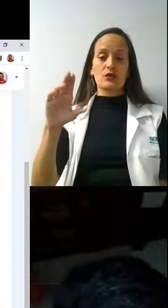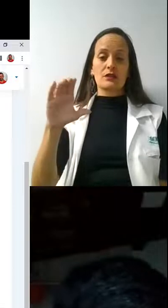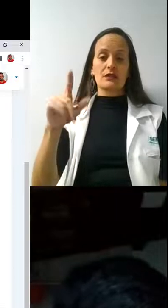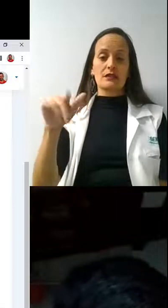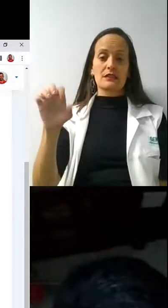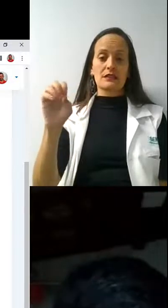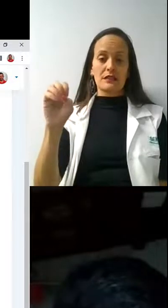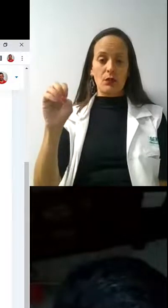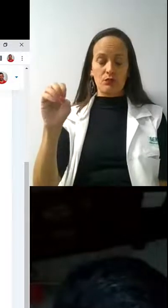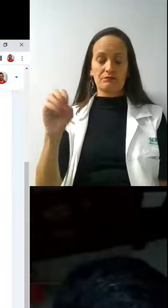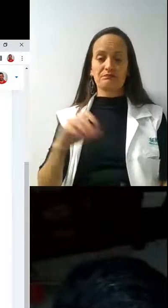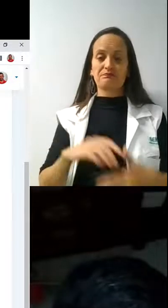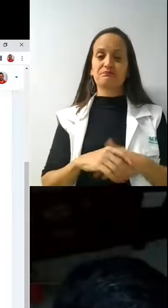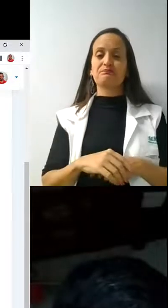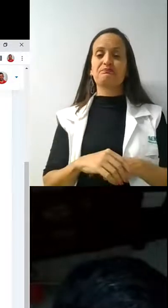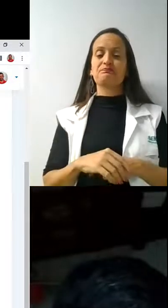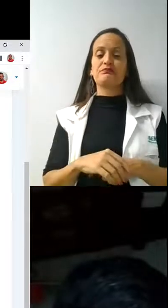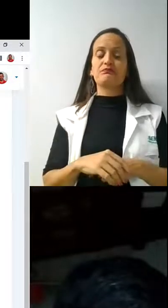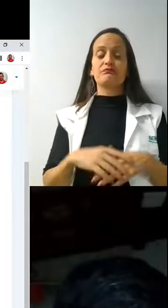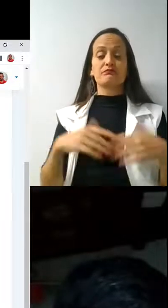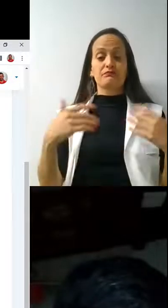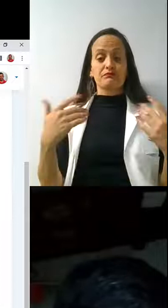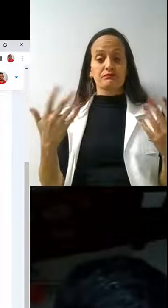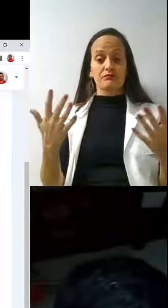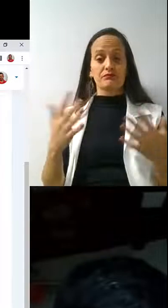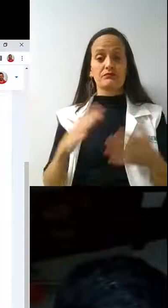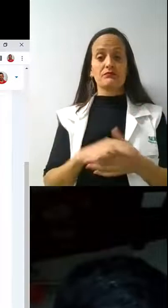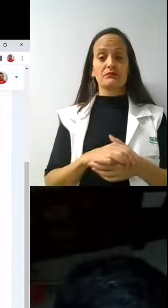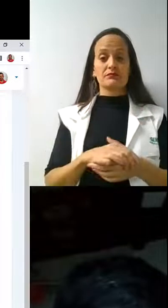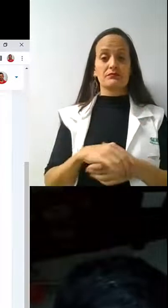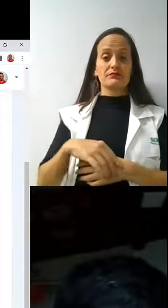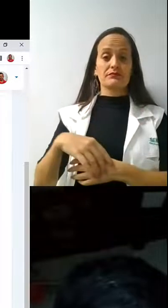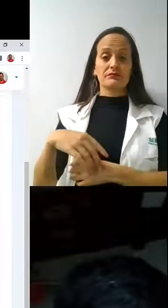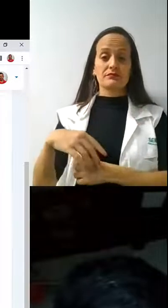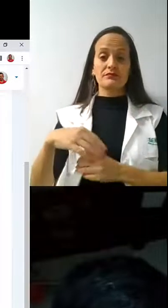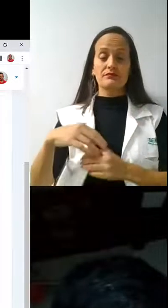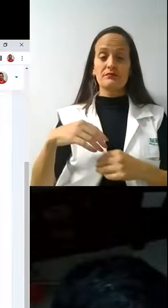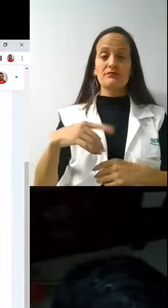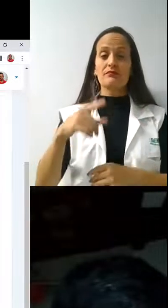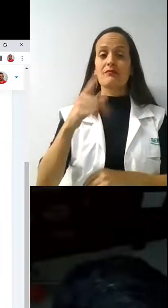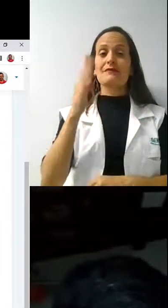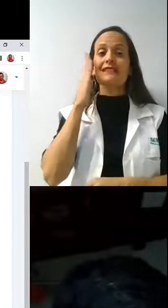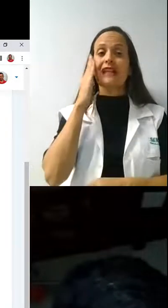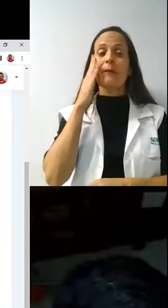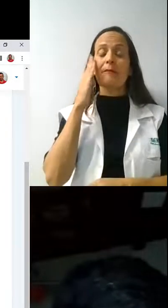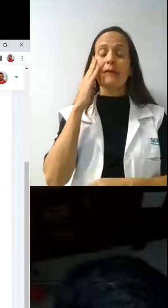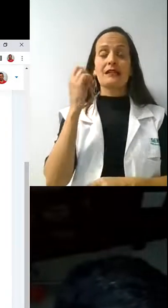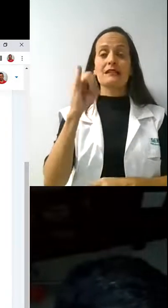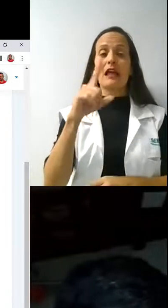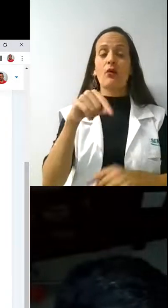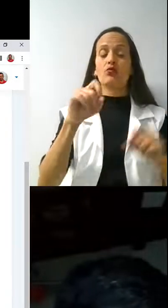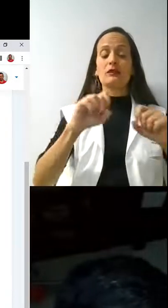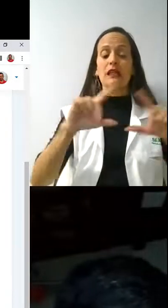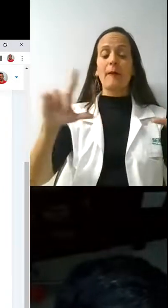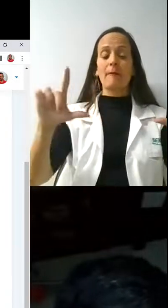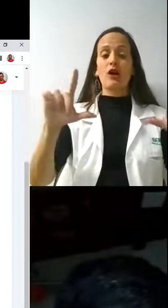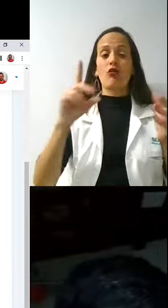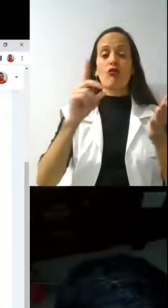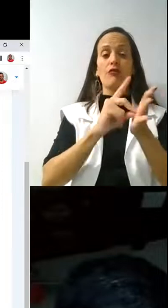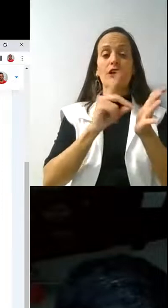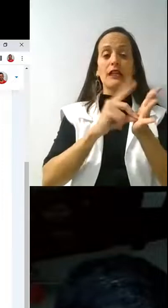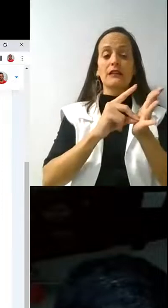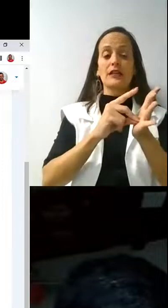Ó. A escala 1 para 1 significa ter o desenho em tamanho real? Isso aí é verdadeiro ou falso? Aí você vem aqui e coloca falso